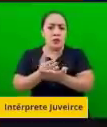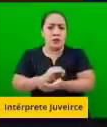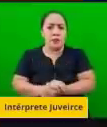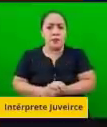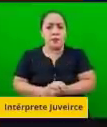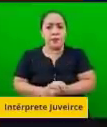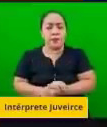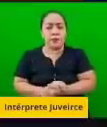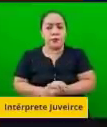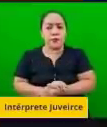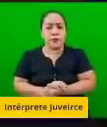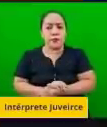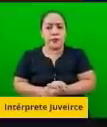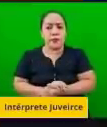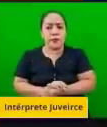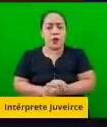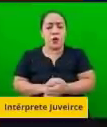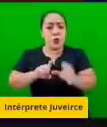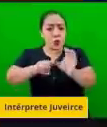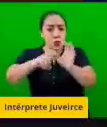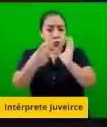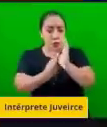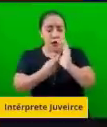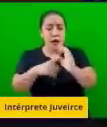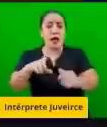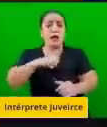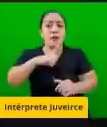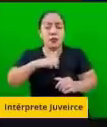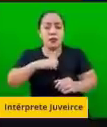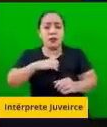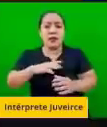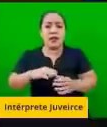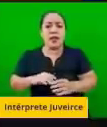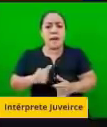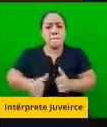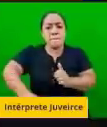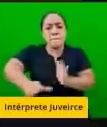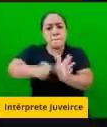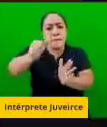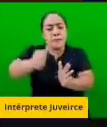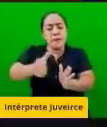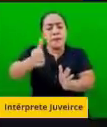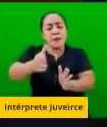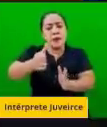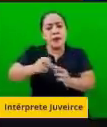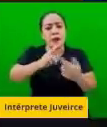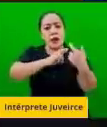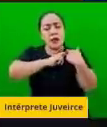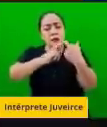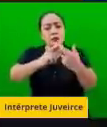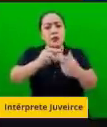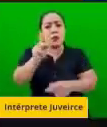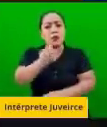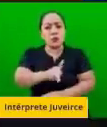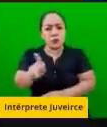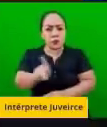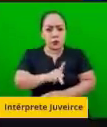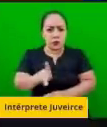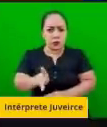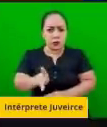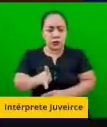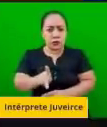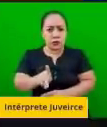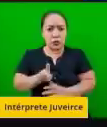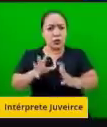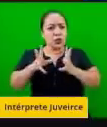traz uma primeira responsabilidade, ou ele caracteriza uma primeira responsabilidade dos professores em relação